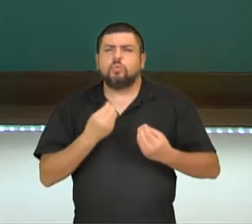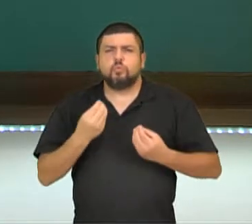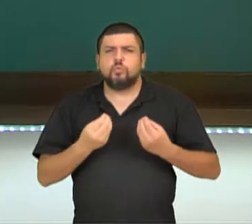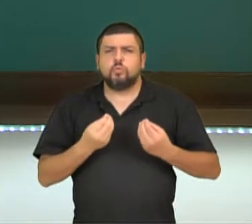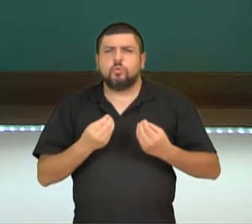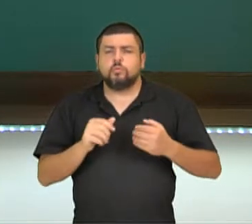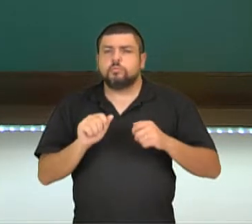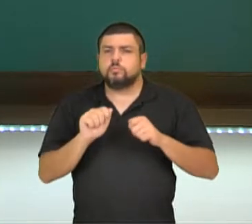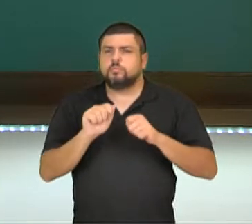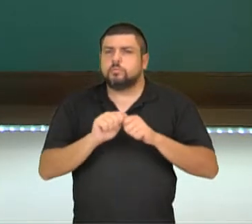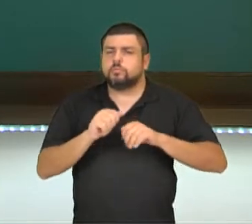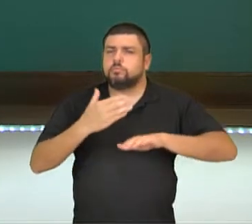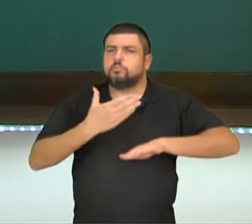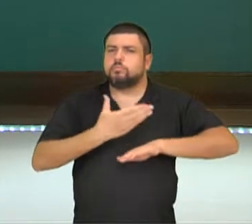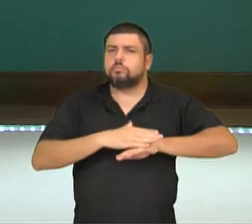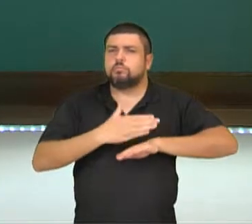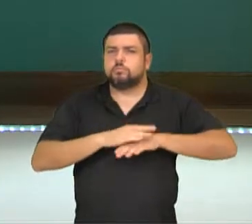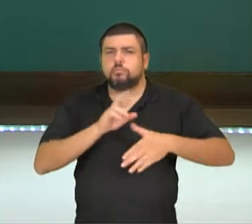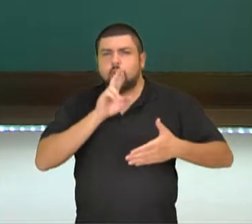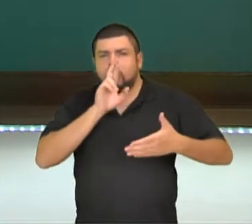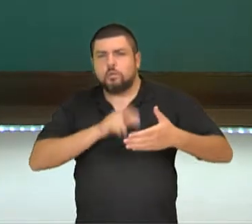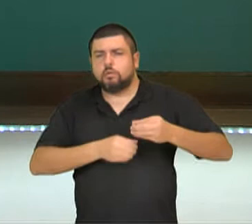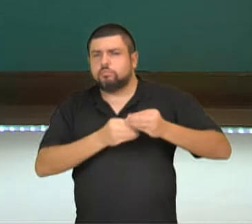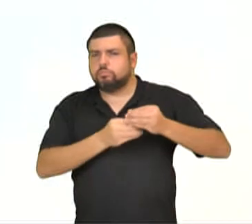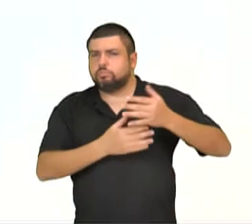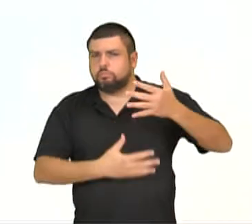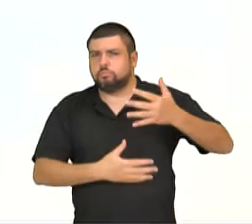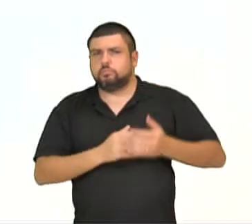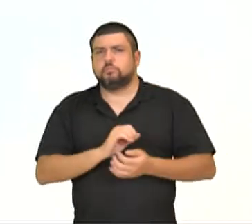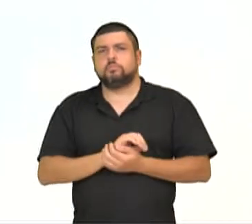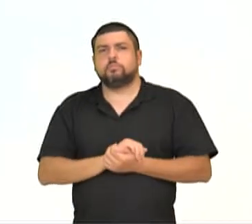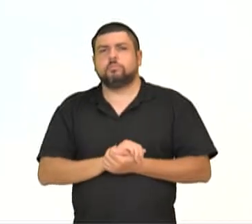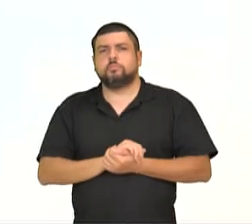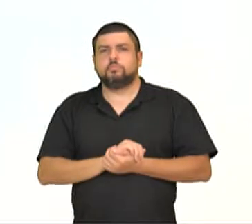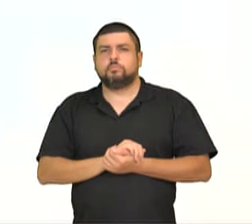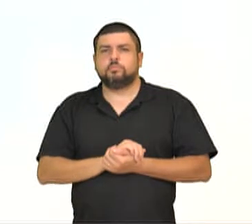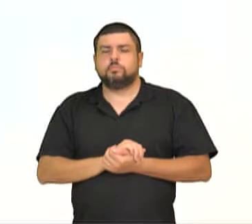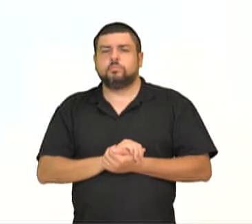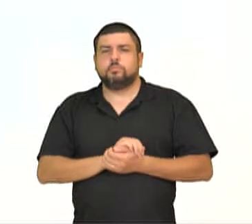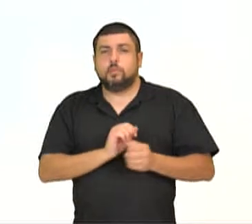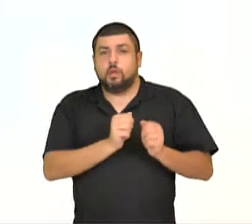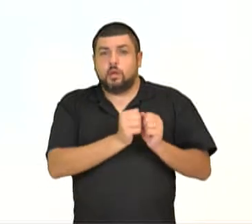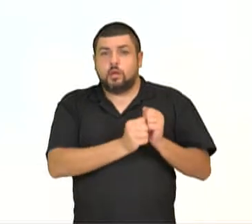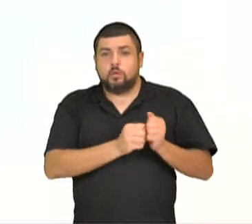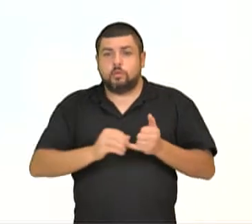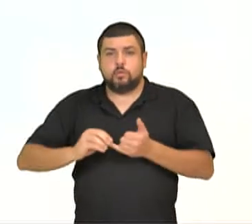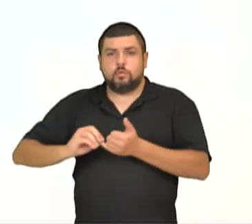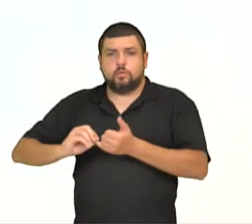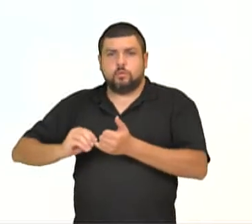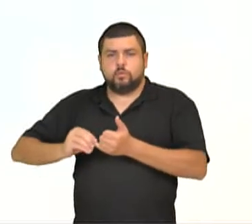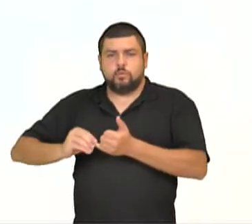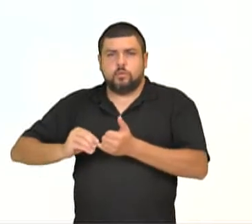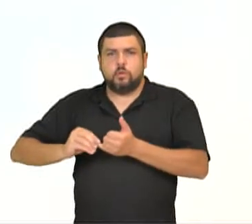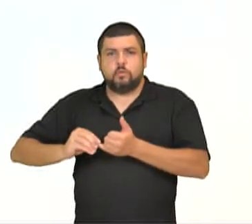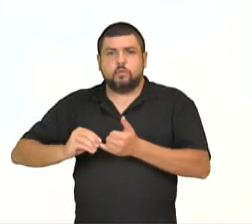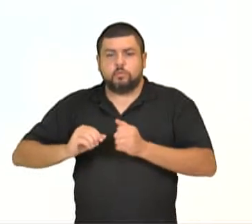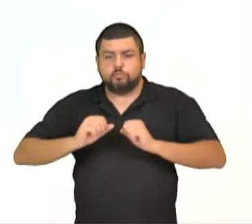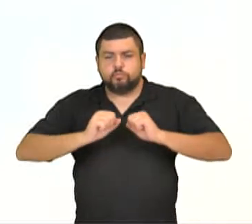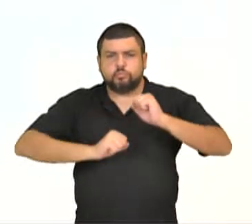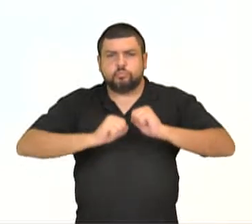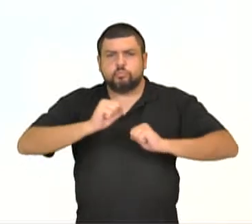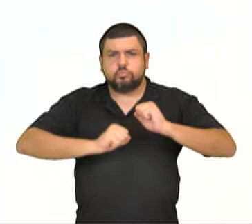essas respostas bem formuladas. O arroz e o feijão passam por processos mínimos de modificação, como